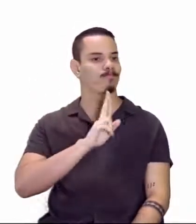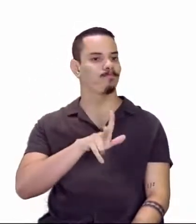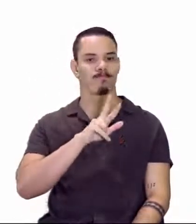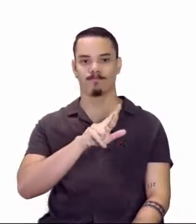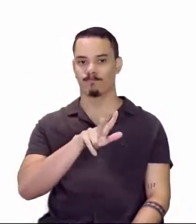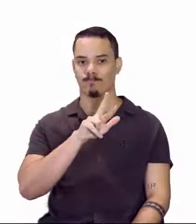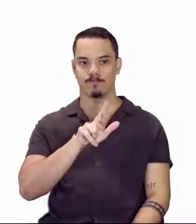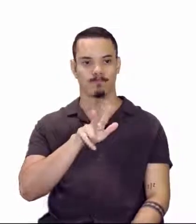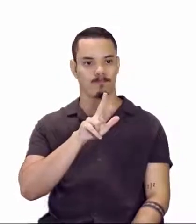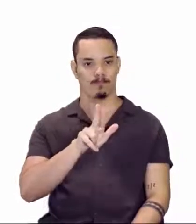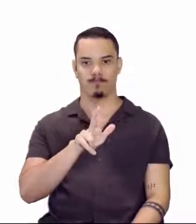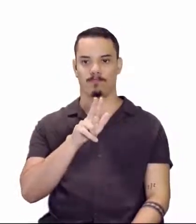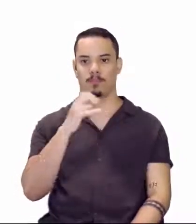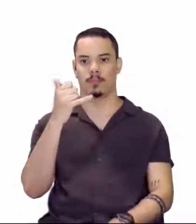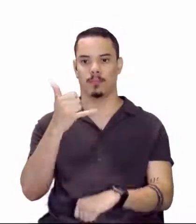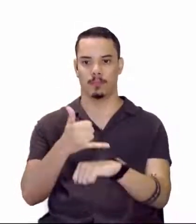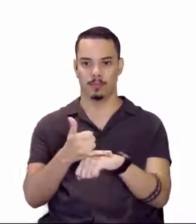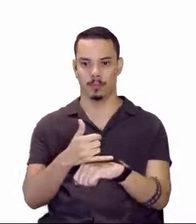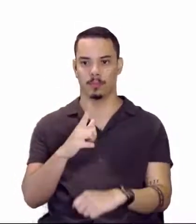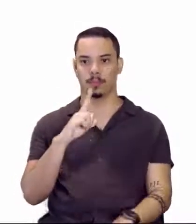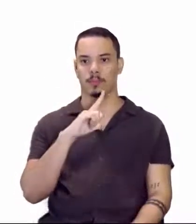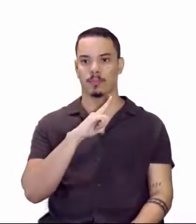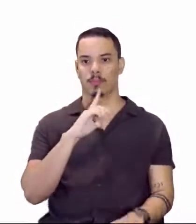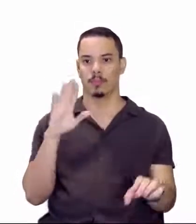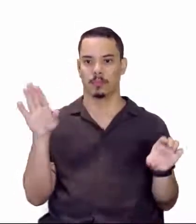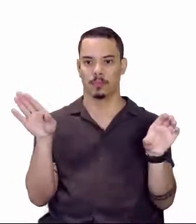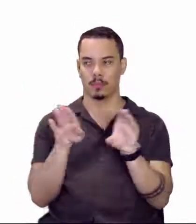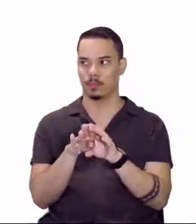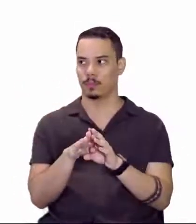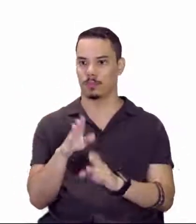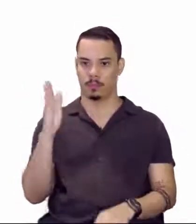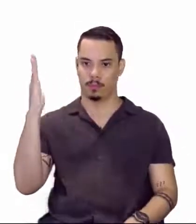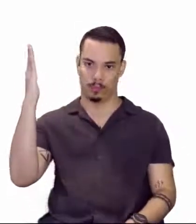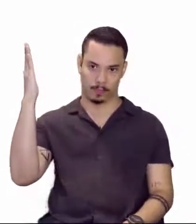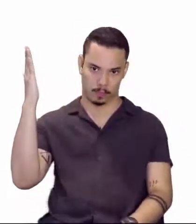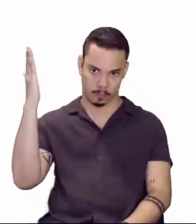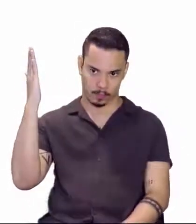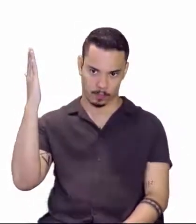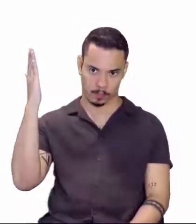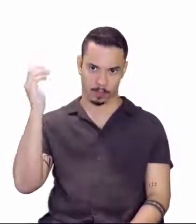metais, temos na tabela periódica os gases nobres